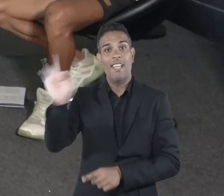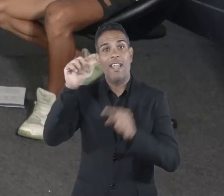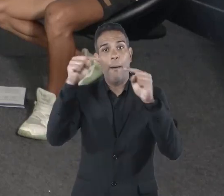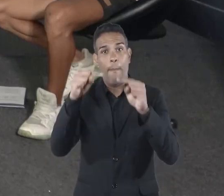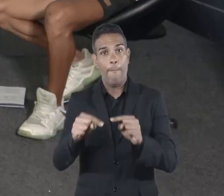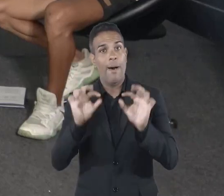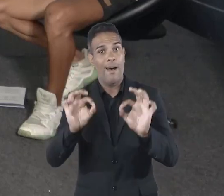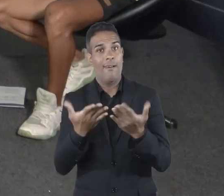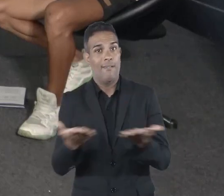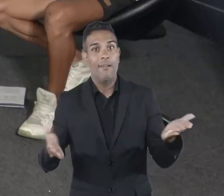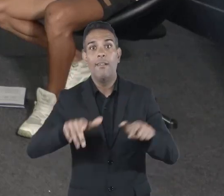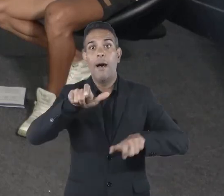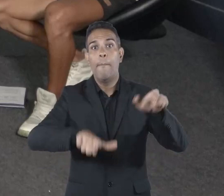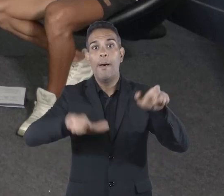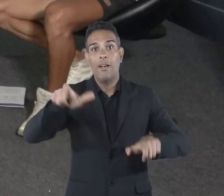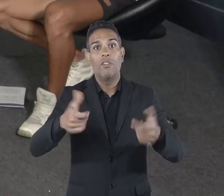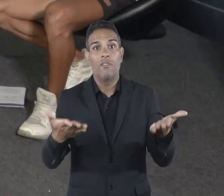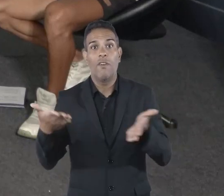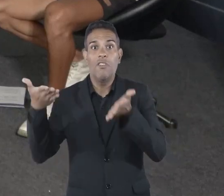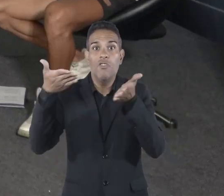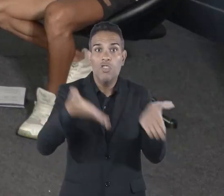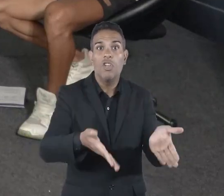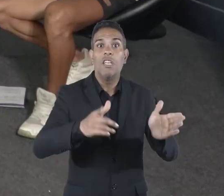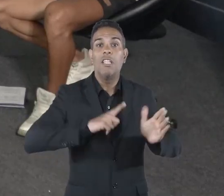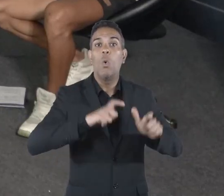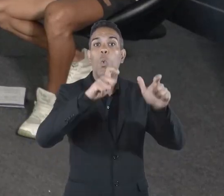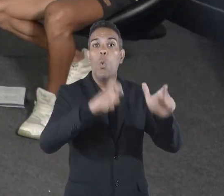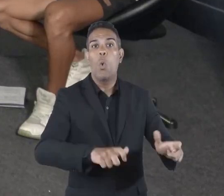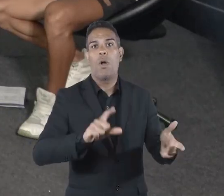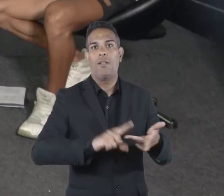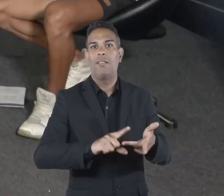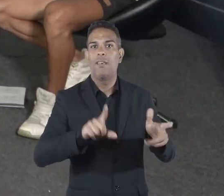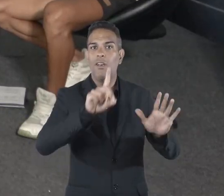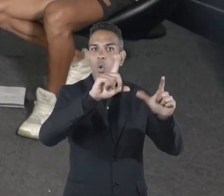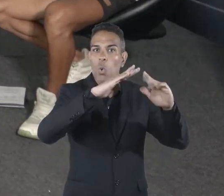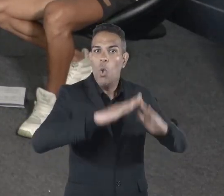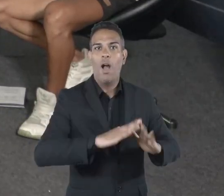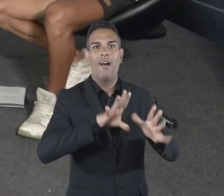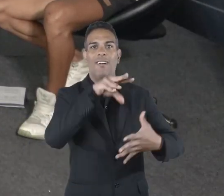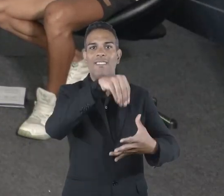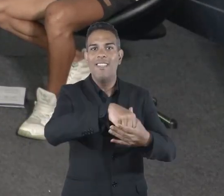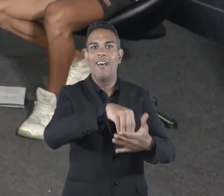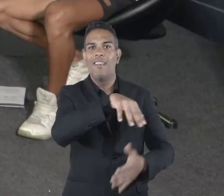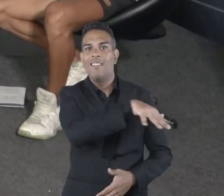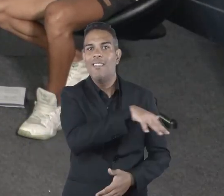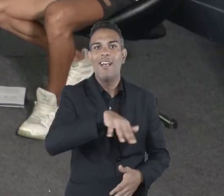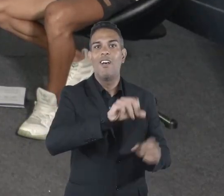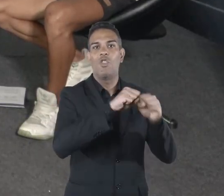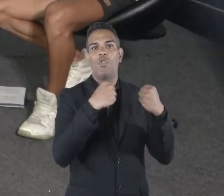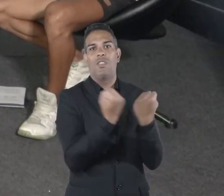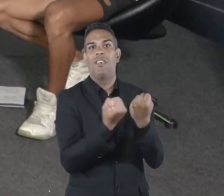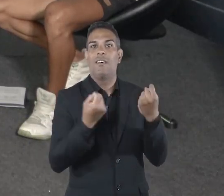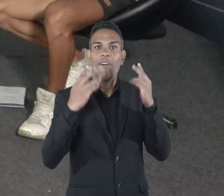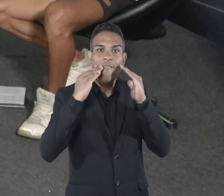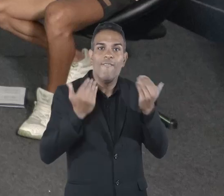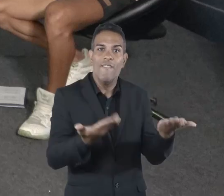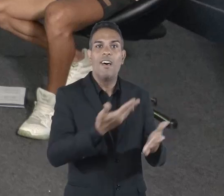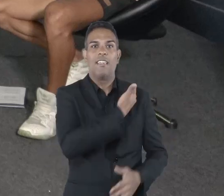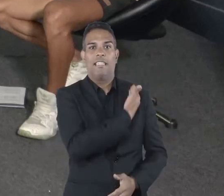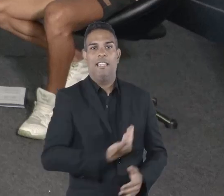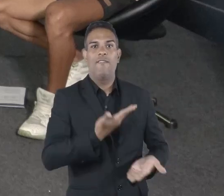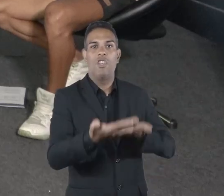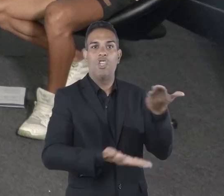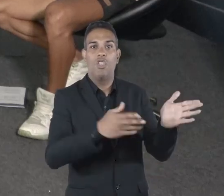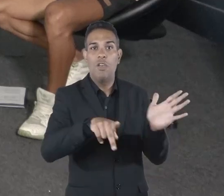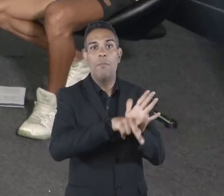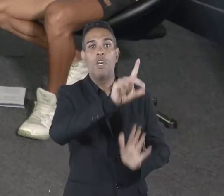e no nível federal, porque as pessoas vão chegar, eles vão ter um lugar, eles vão ter um endereço, eles vão estar dentro de uma comunidade, eles precisam dos